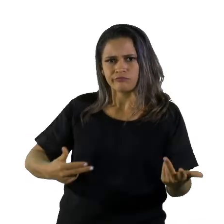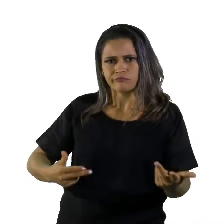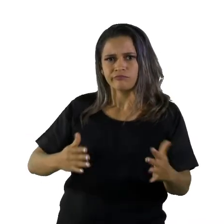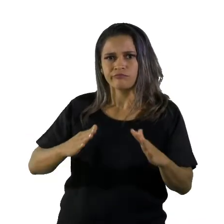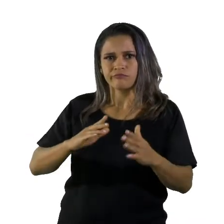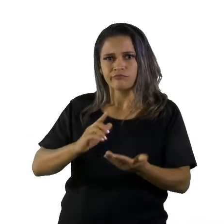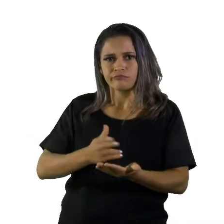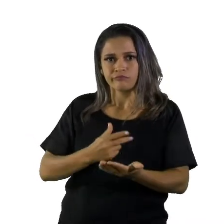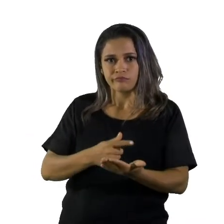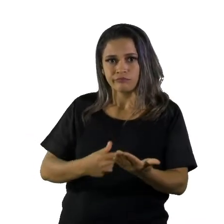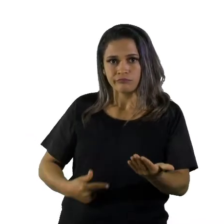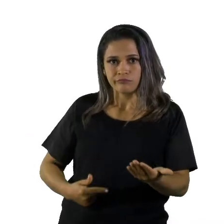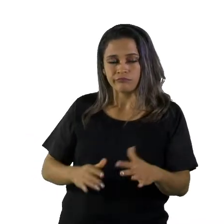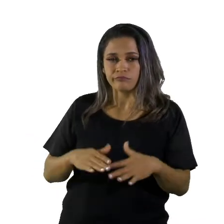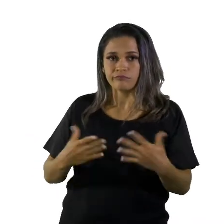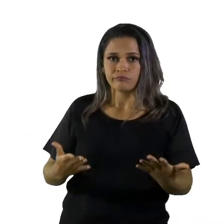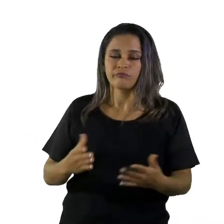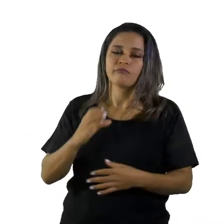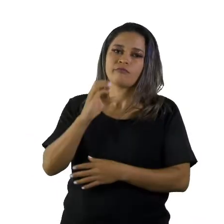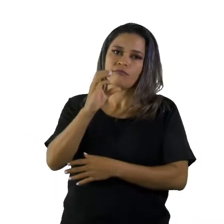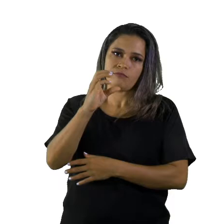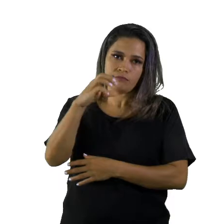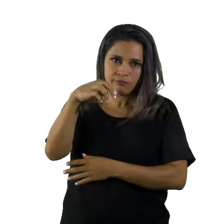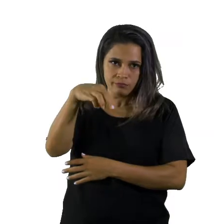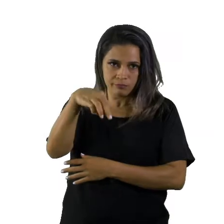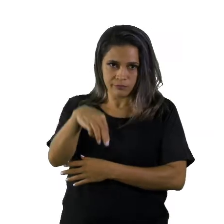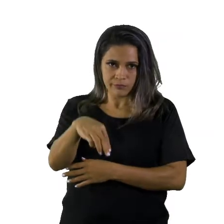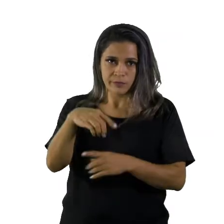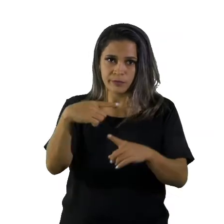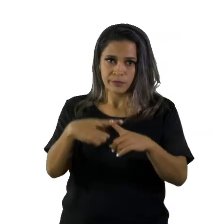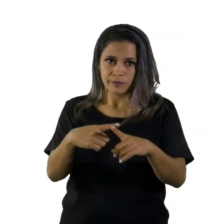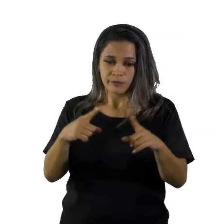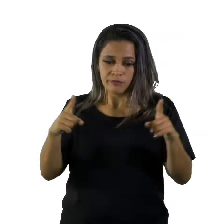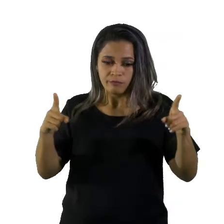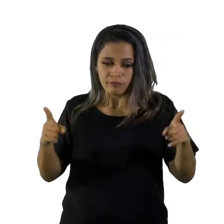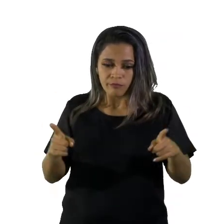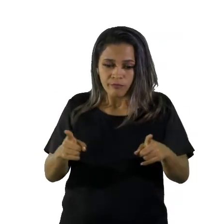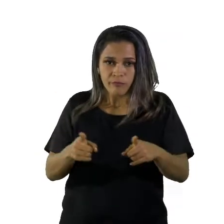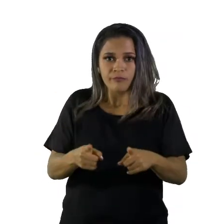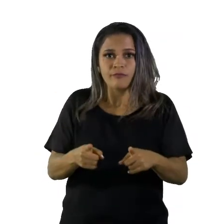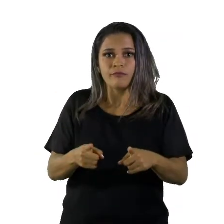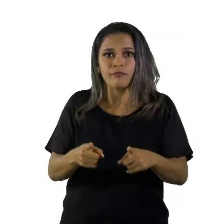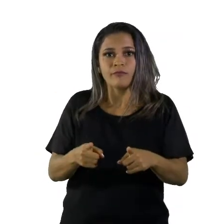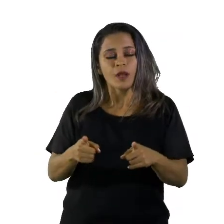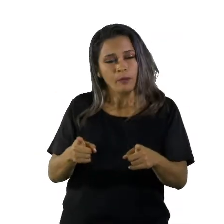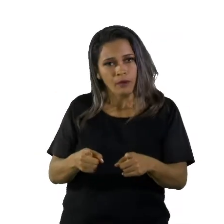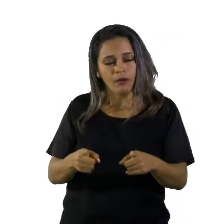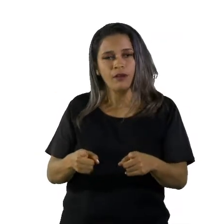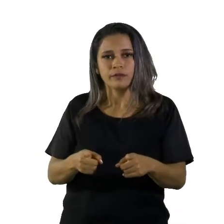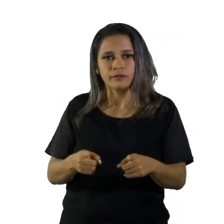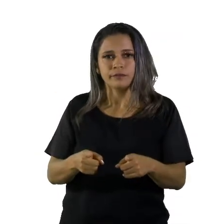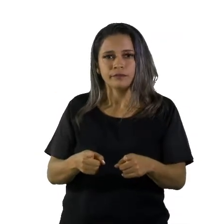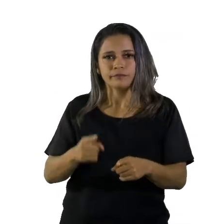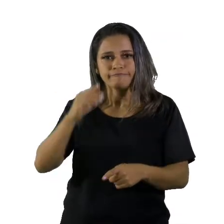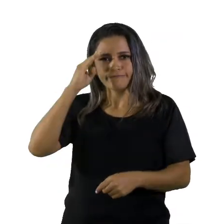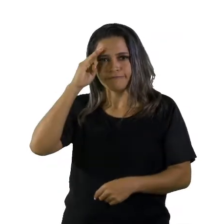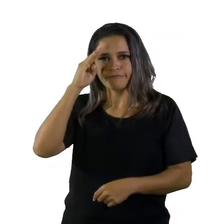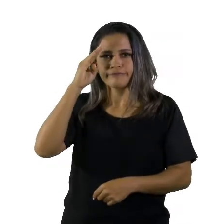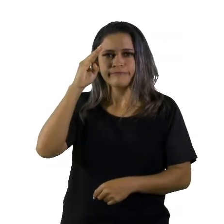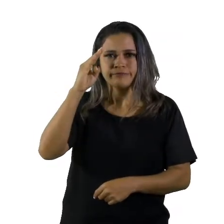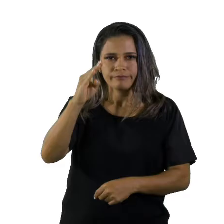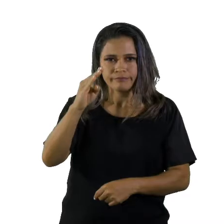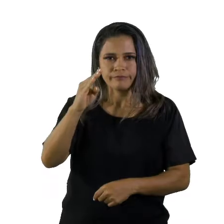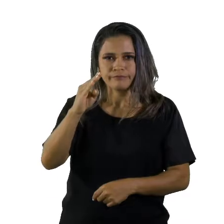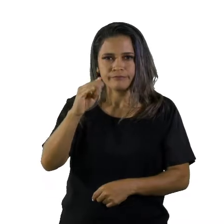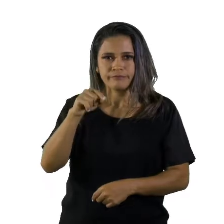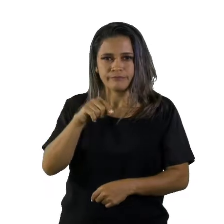quê? Eu vou usar centímetros, porque o tamanho vai ser menor, vai ser pequeno. Então, as principais unidades de medida